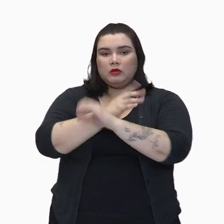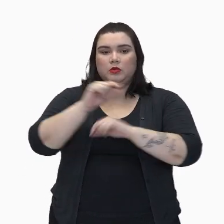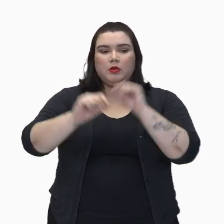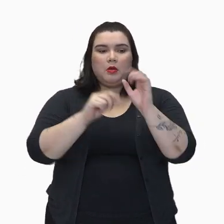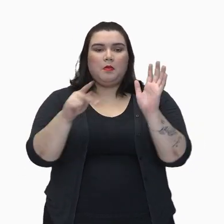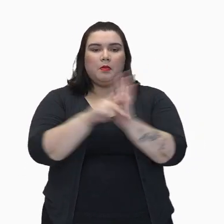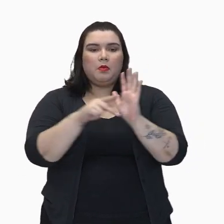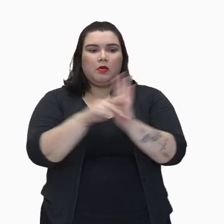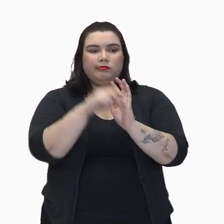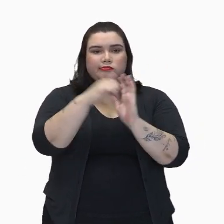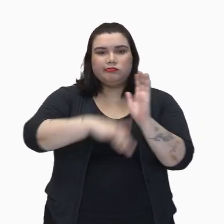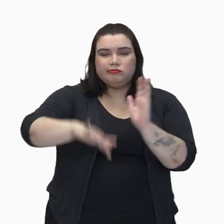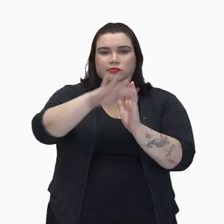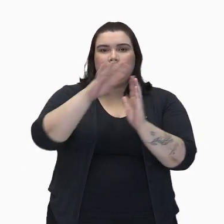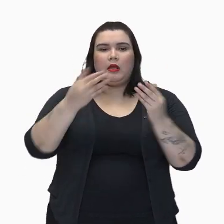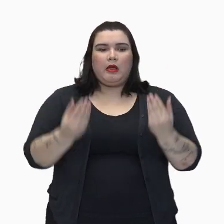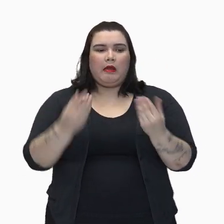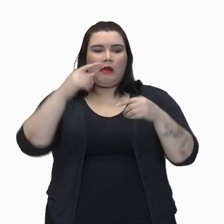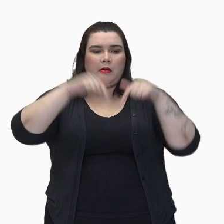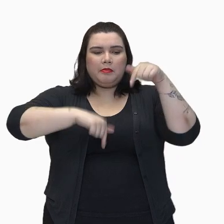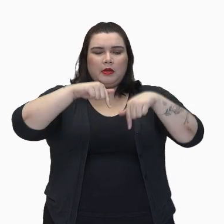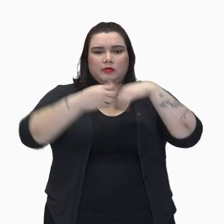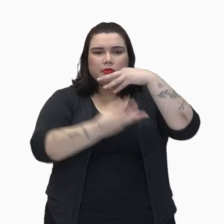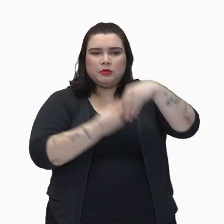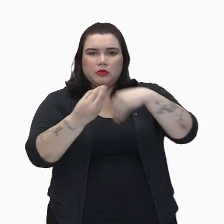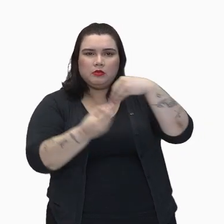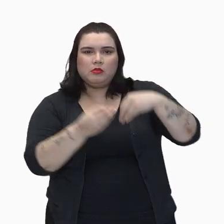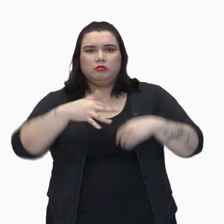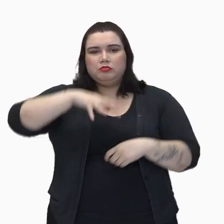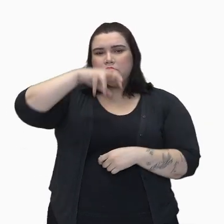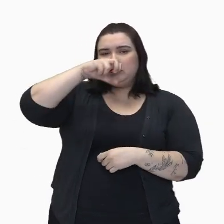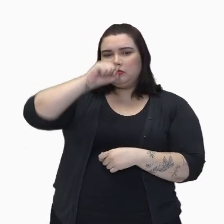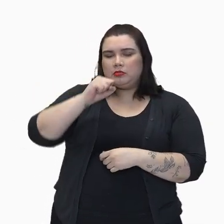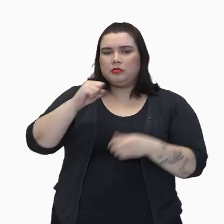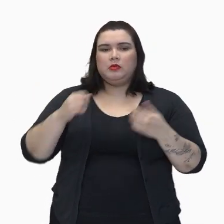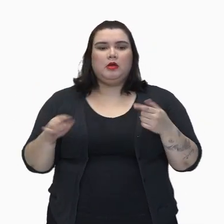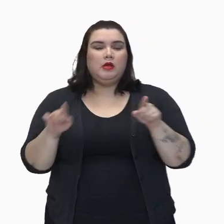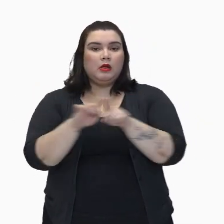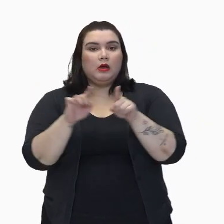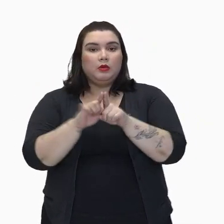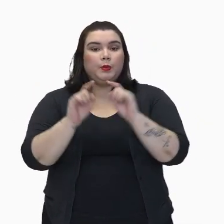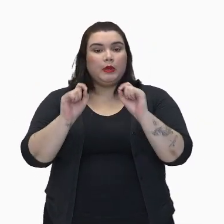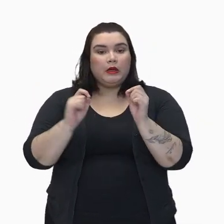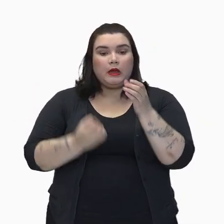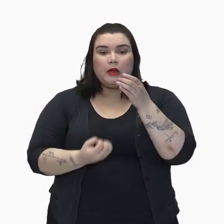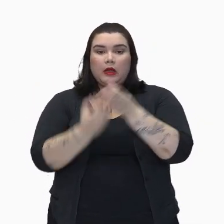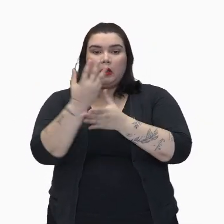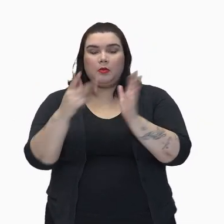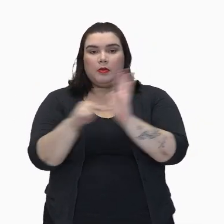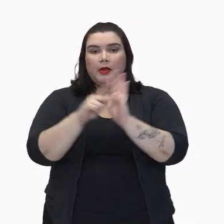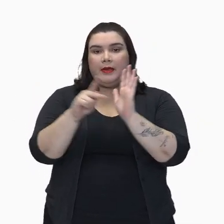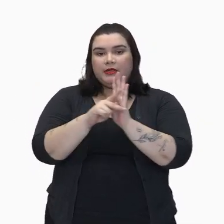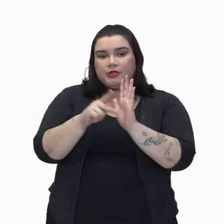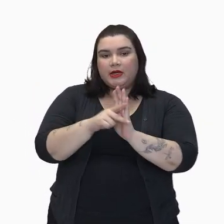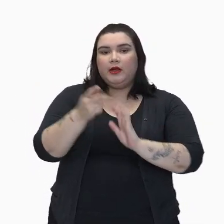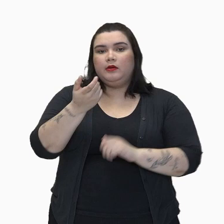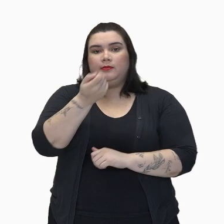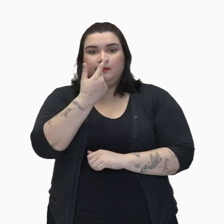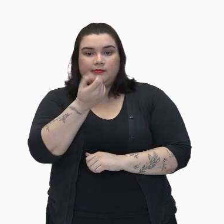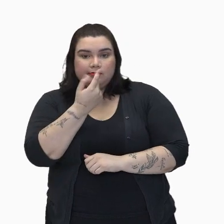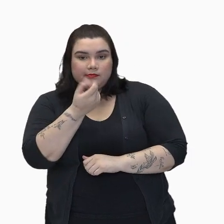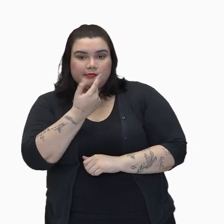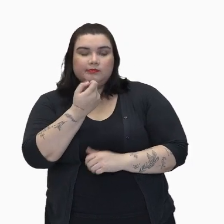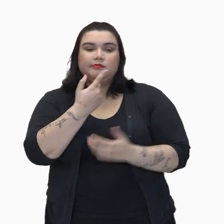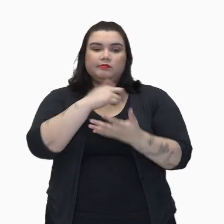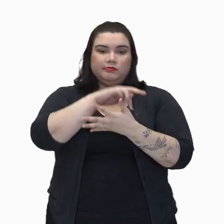indústria de conservantes, na indústria de aromatizantes, na síntese de fármacos, ou seja,